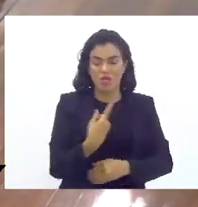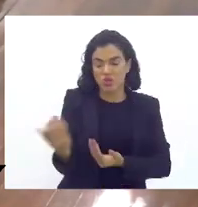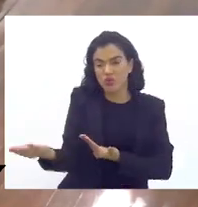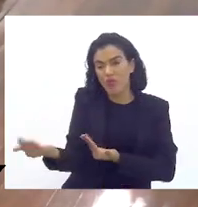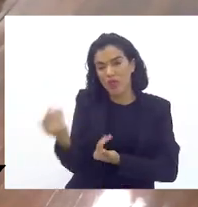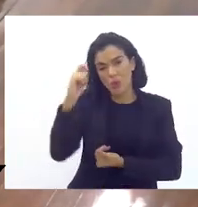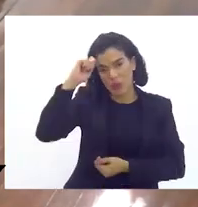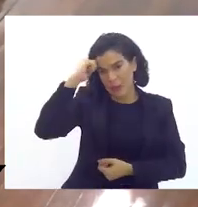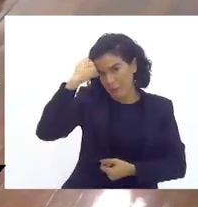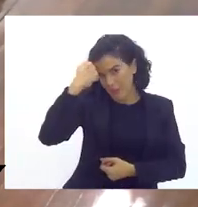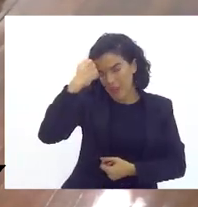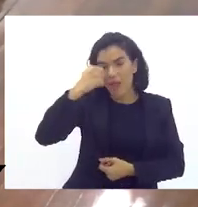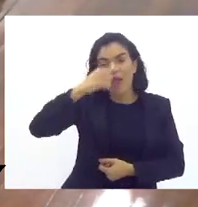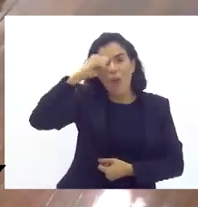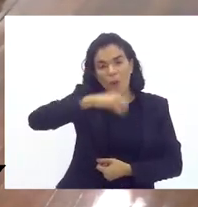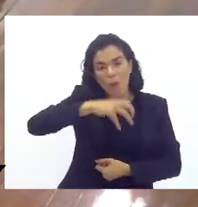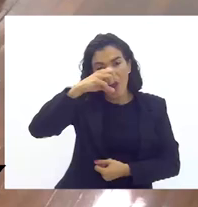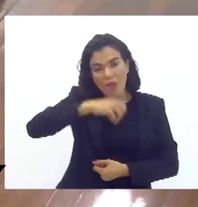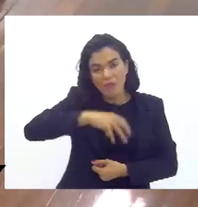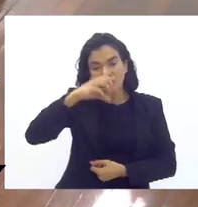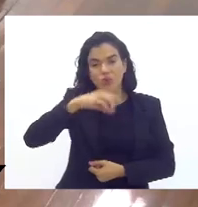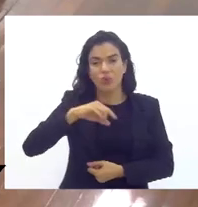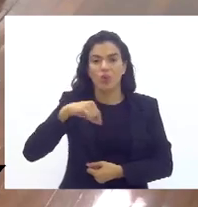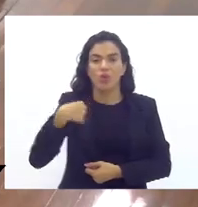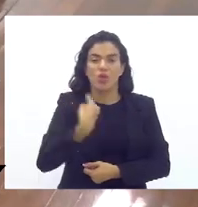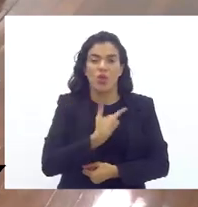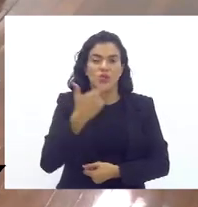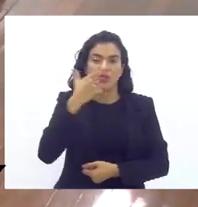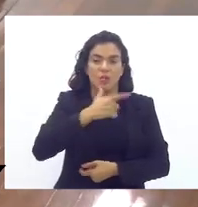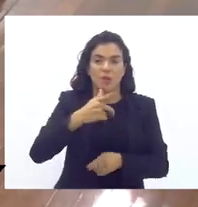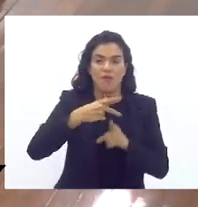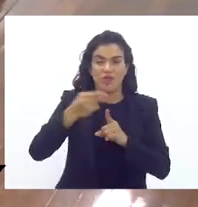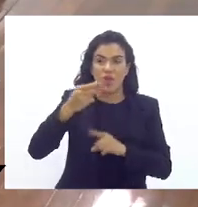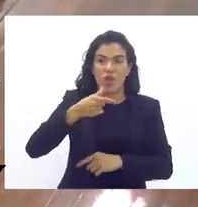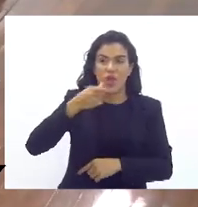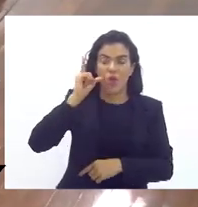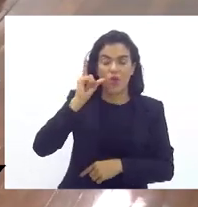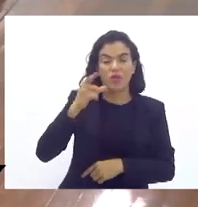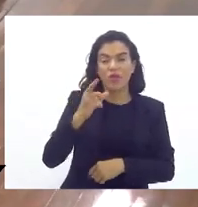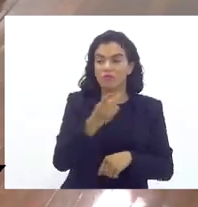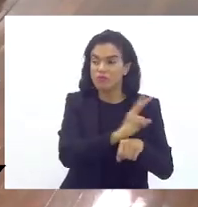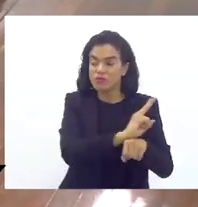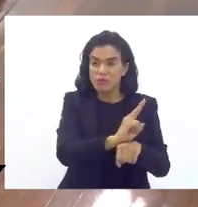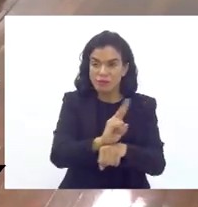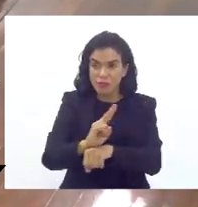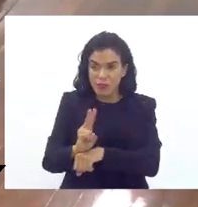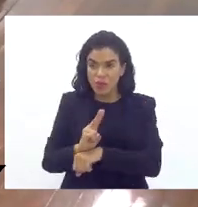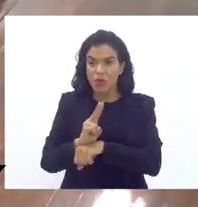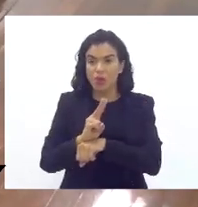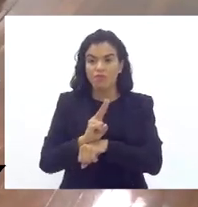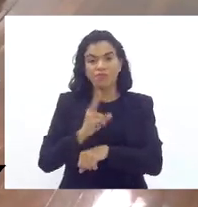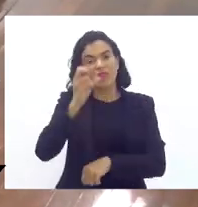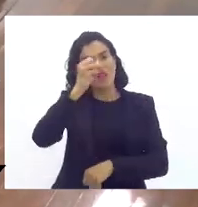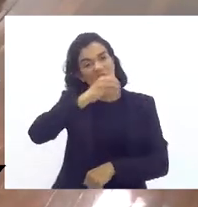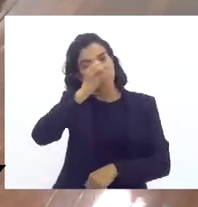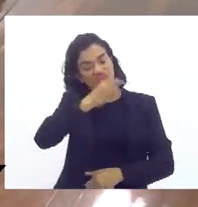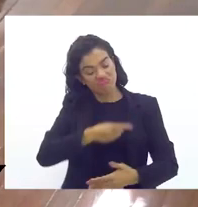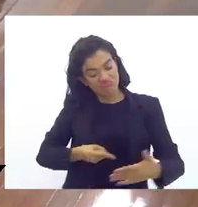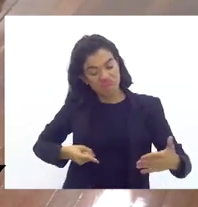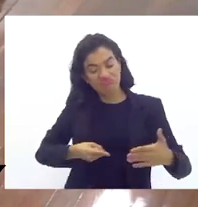é um absurdo e nós conseguimos uma Vitória ontem que um inspetor que louvor a